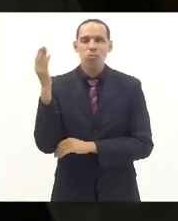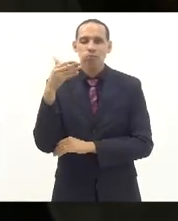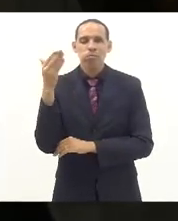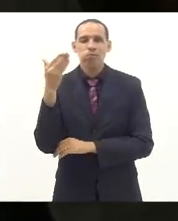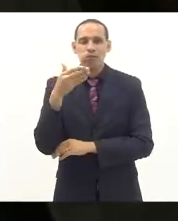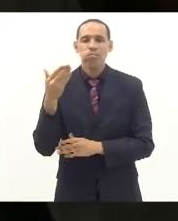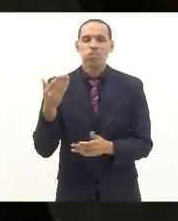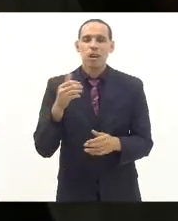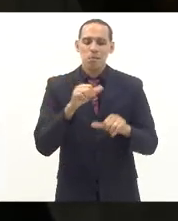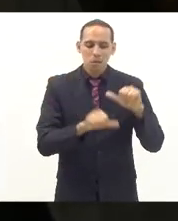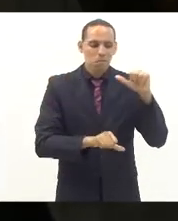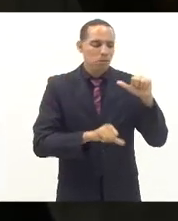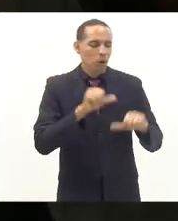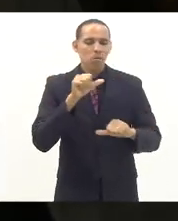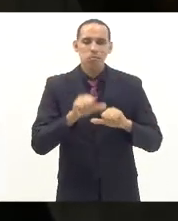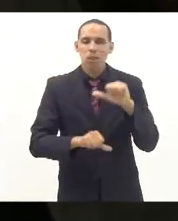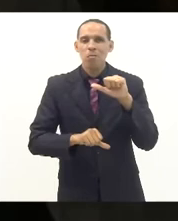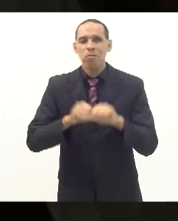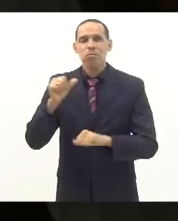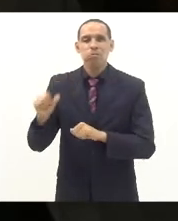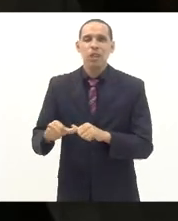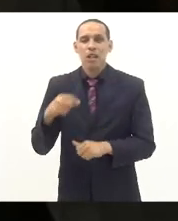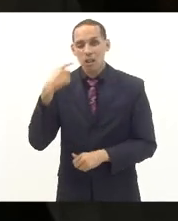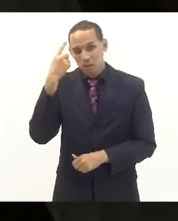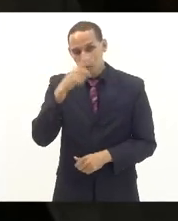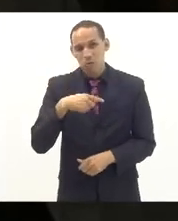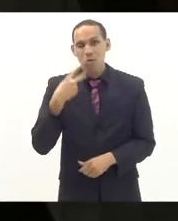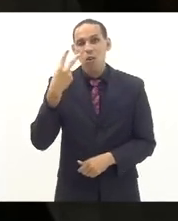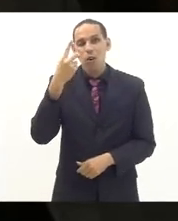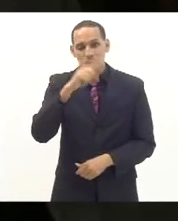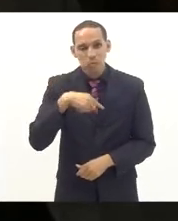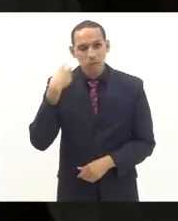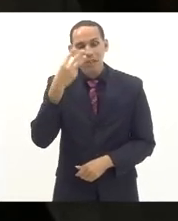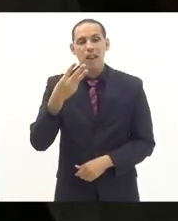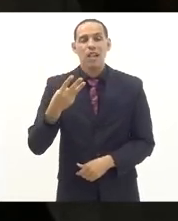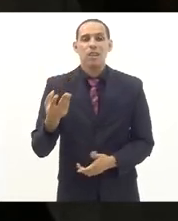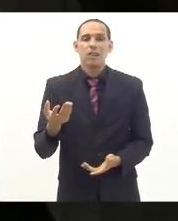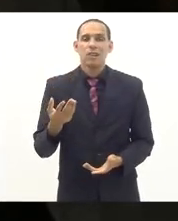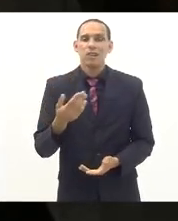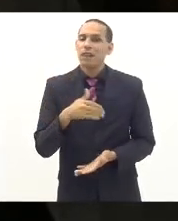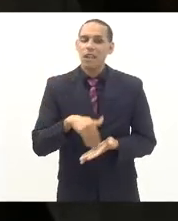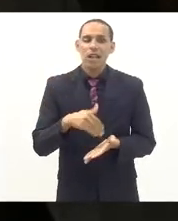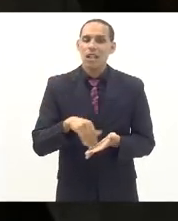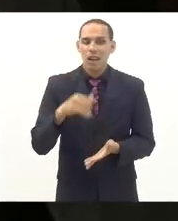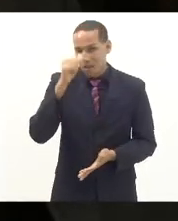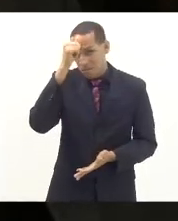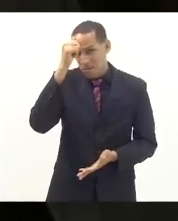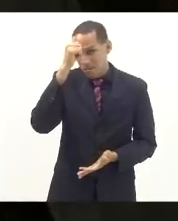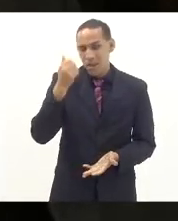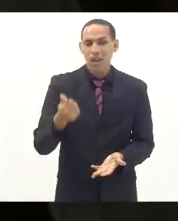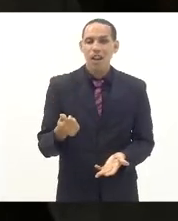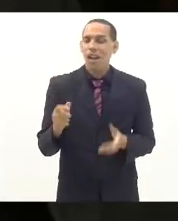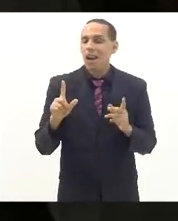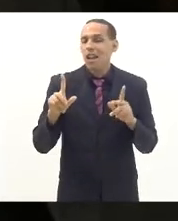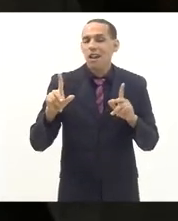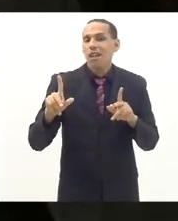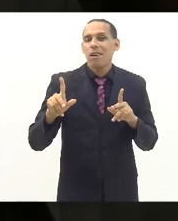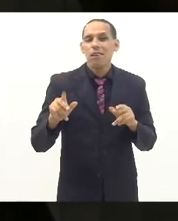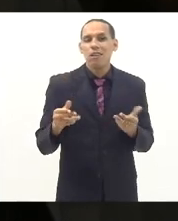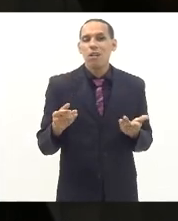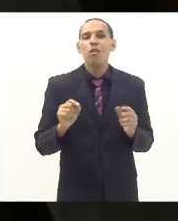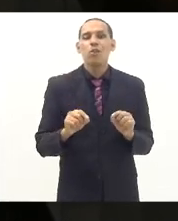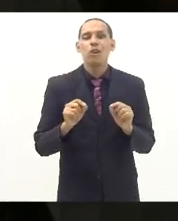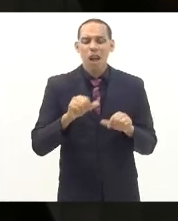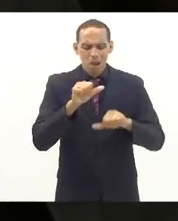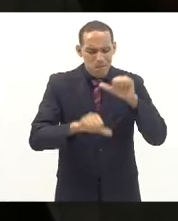que o tio regimes de 2:00 3:00 secretaria Secretaria de Cláudio Castro boa parte delas são secretarias de